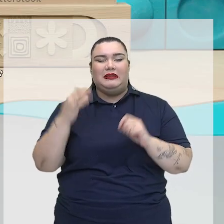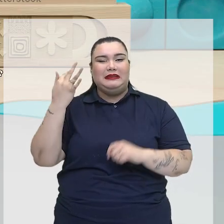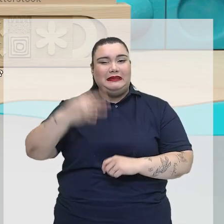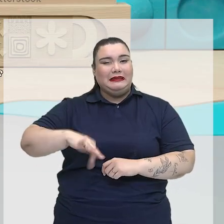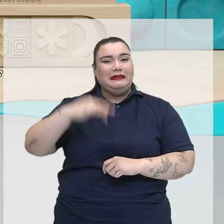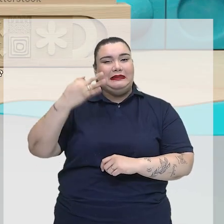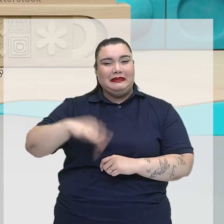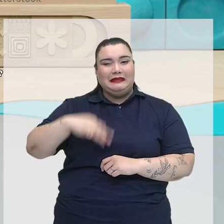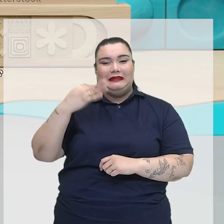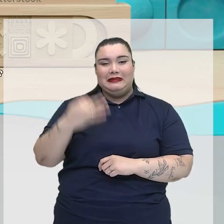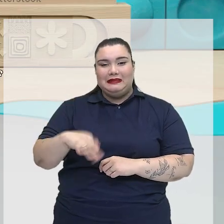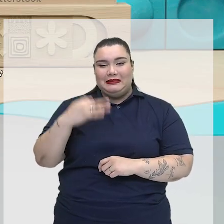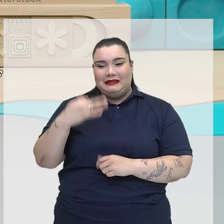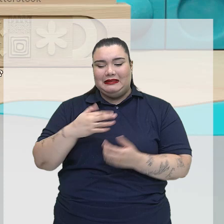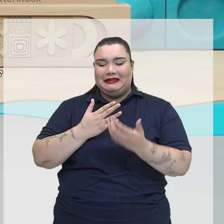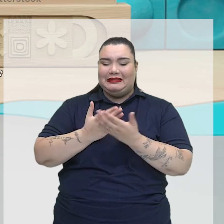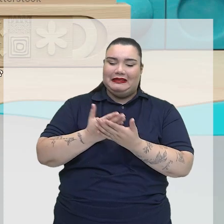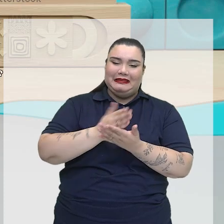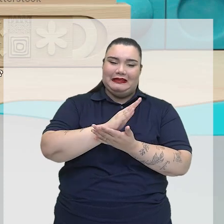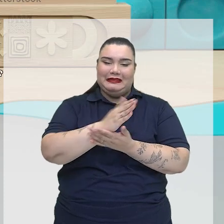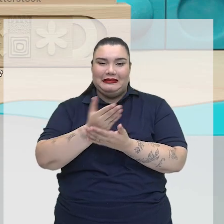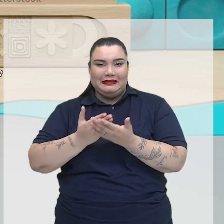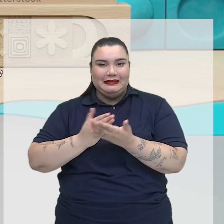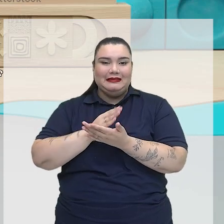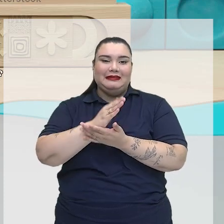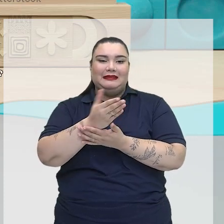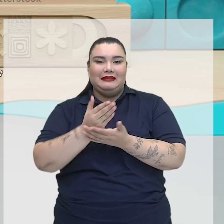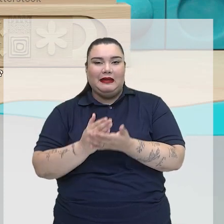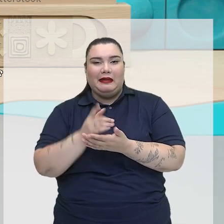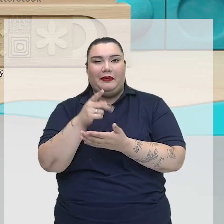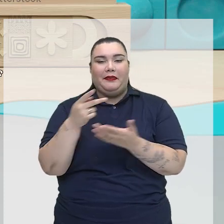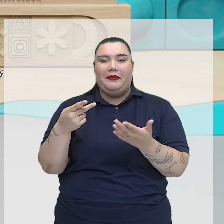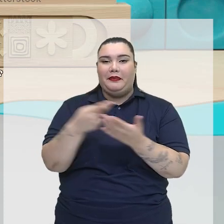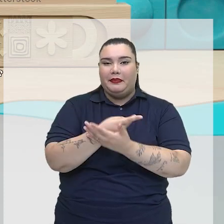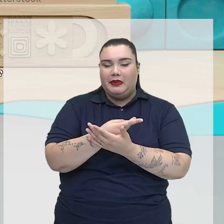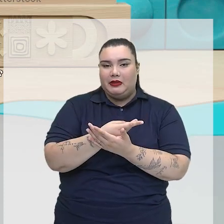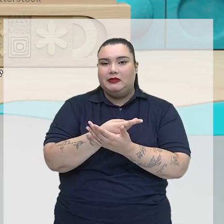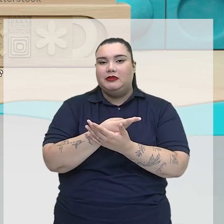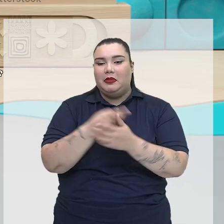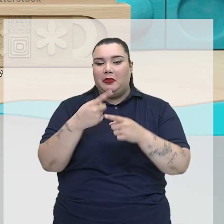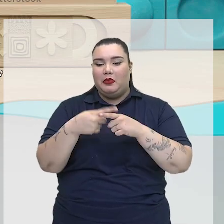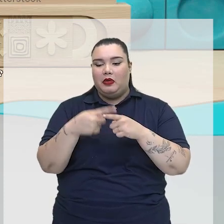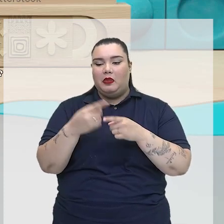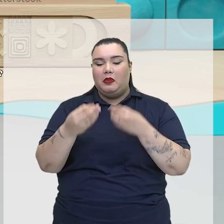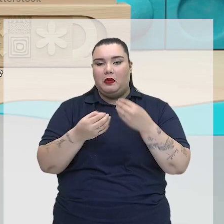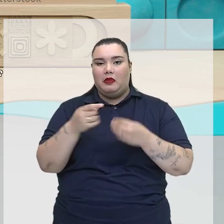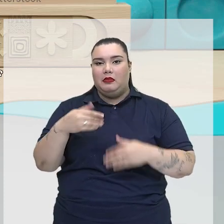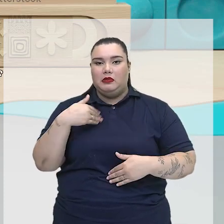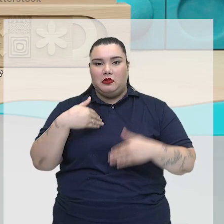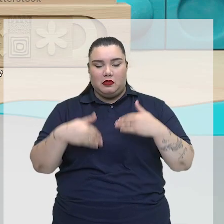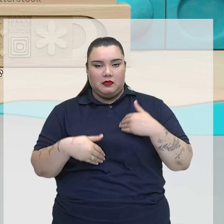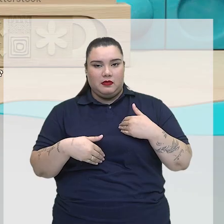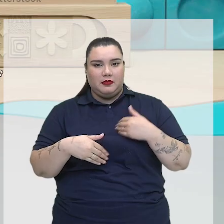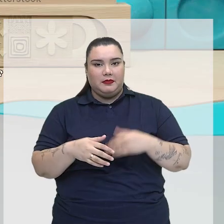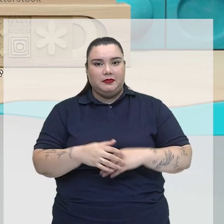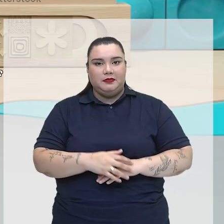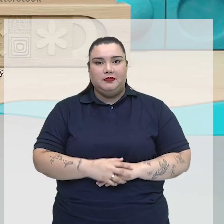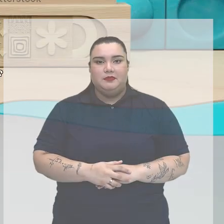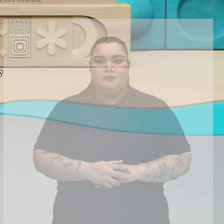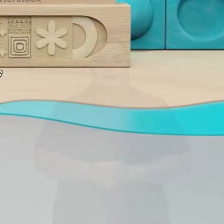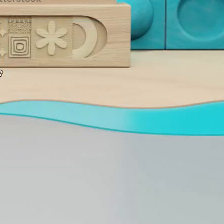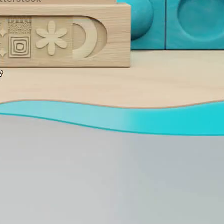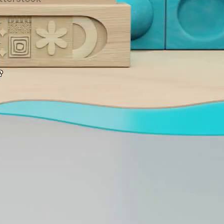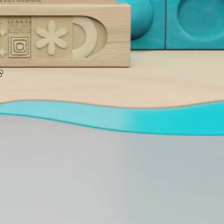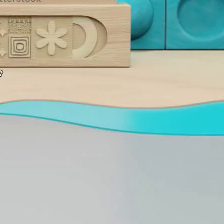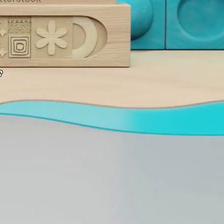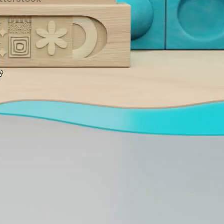Muita dor, né? Incômodo ali. Você vai passar a sofrer por conta desses desvios posturais. Vamos então